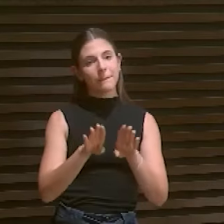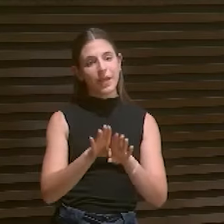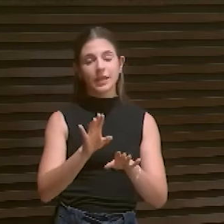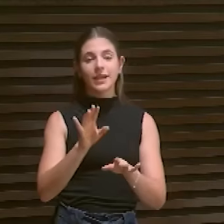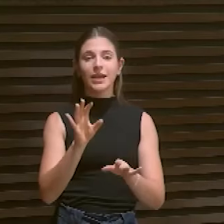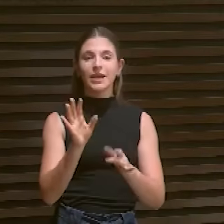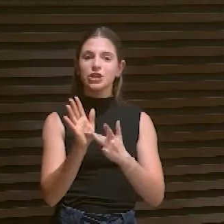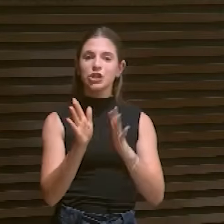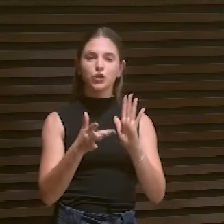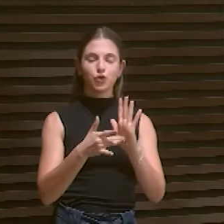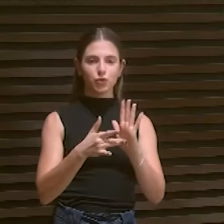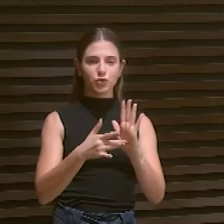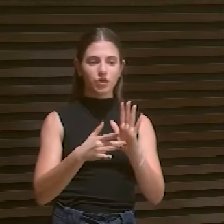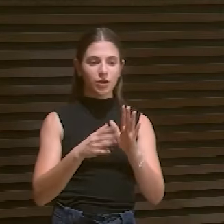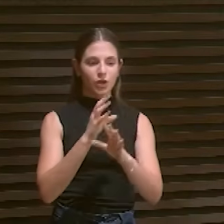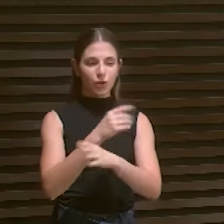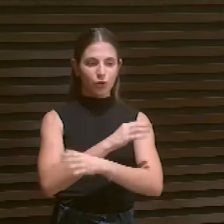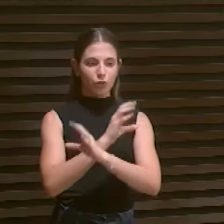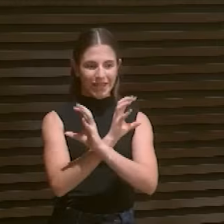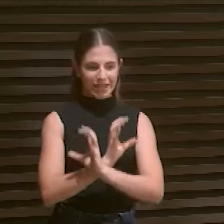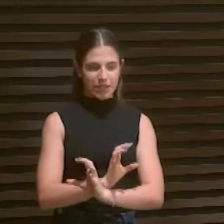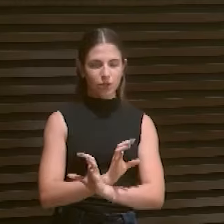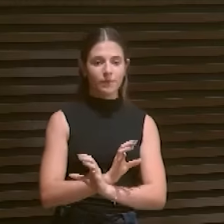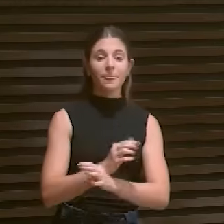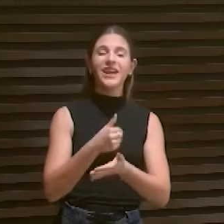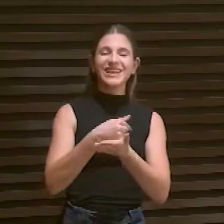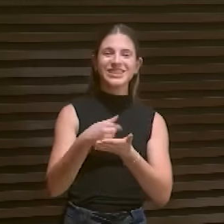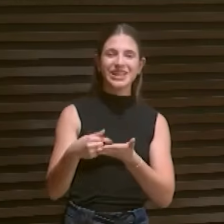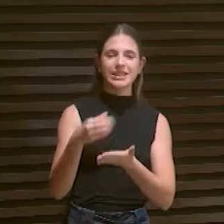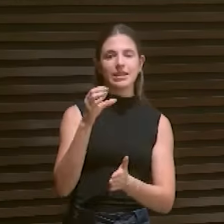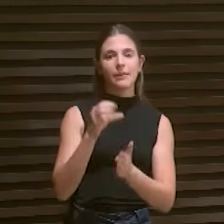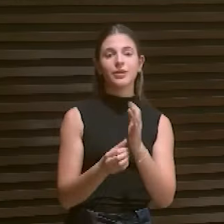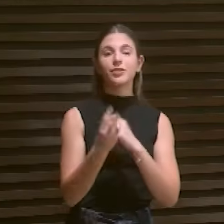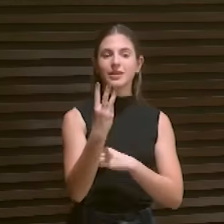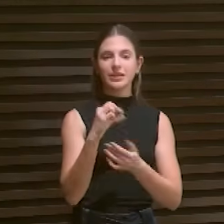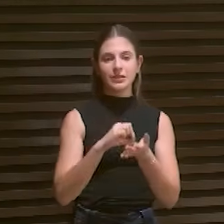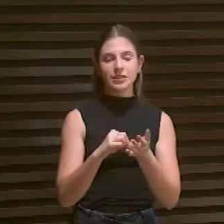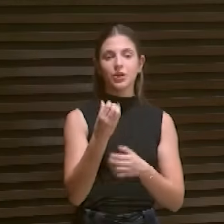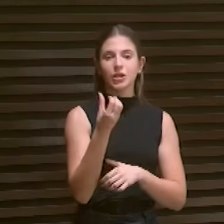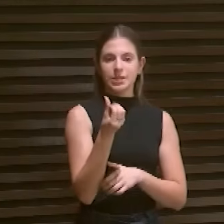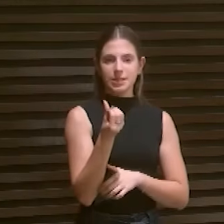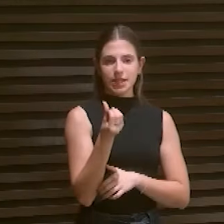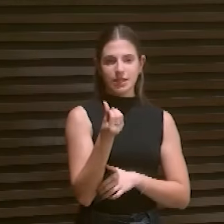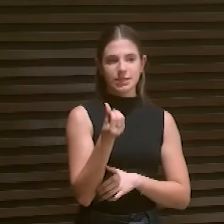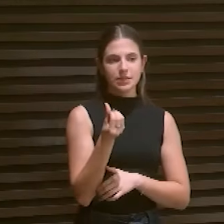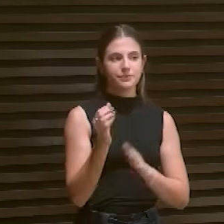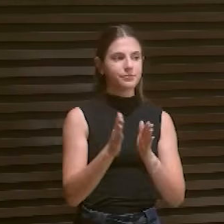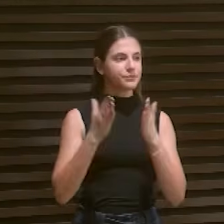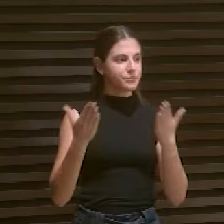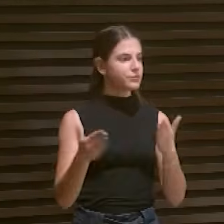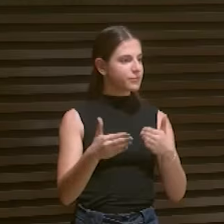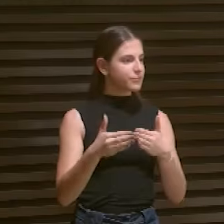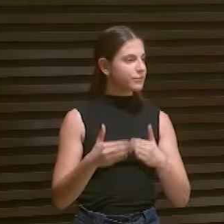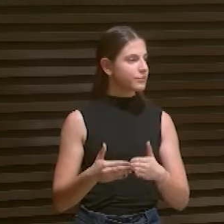Lá em Gênesis, no capítulo 3, versículo 6, Se vocês quiserem abrir, por favor.